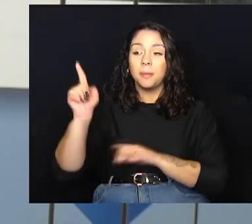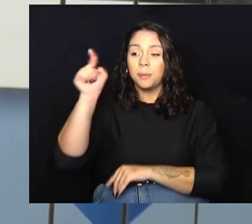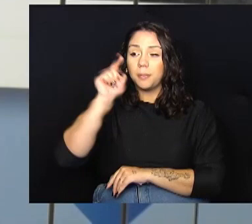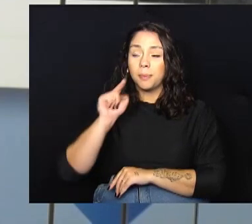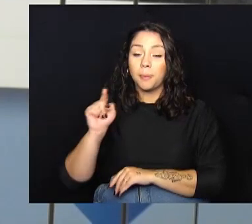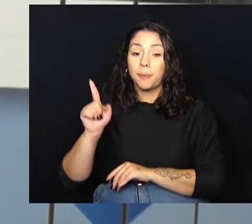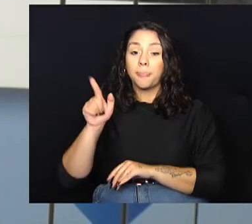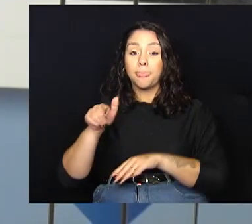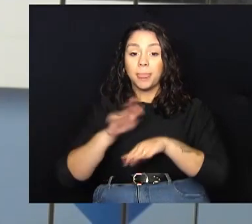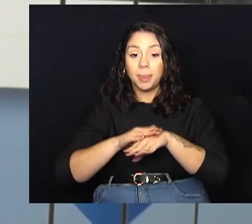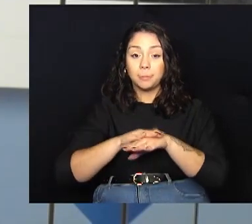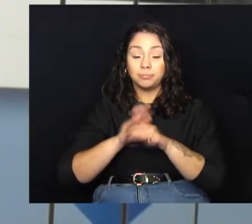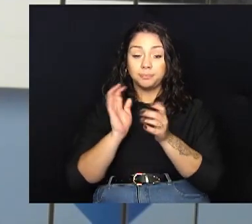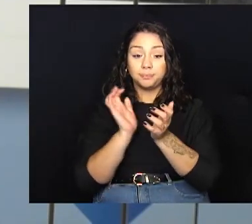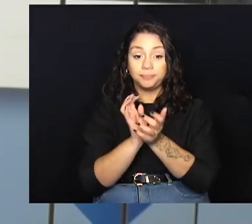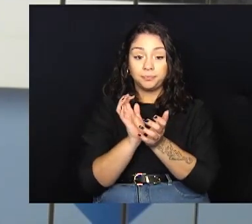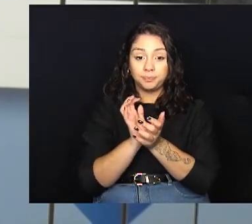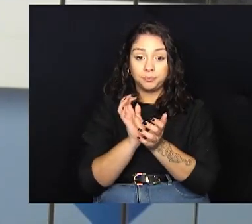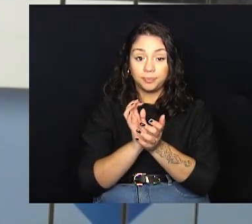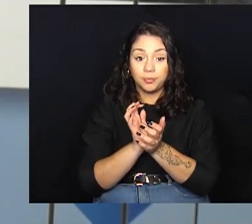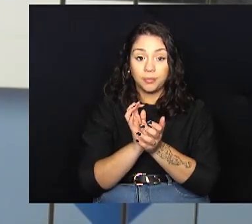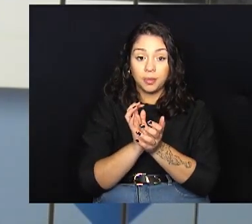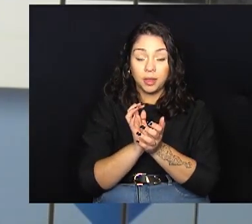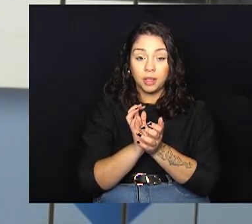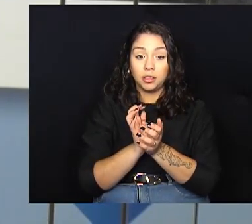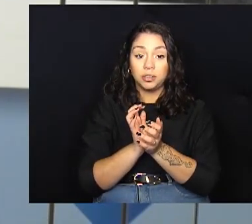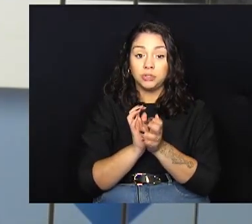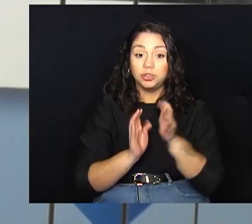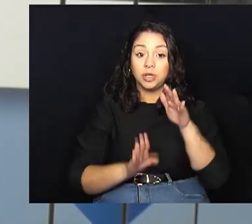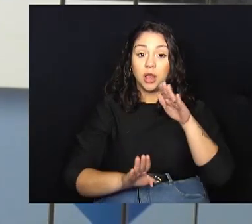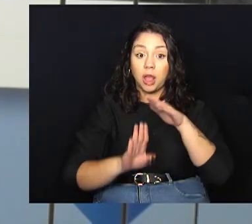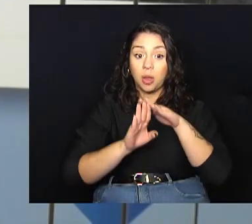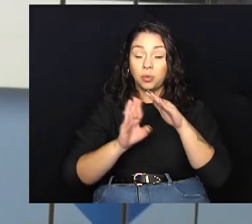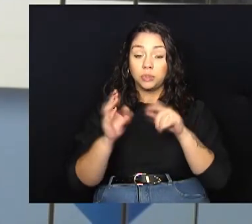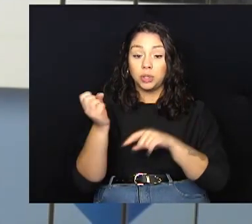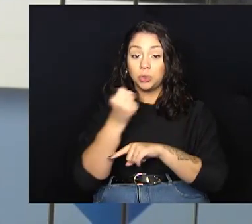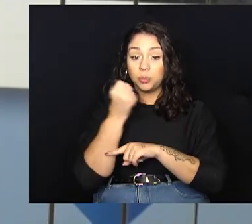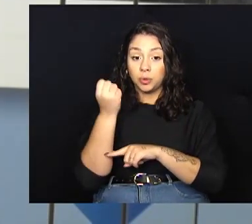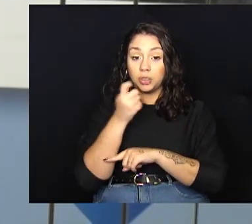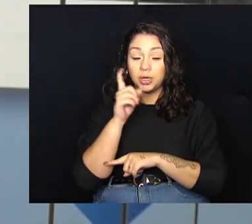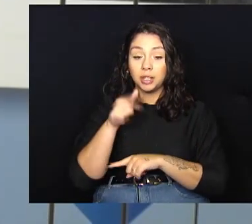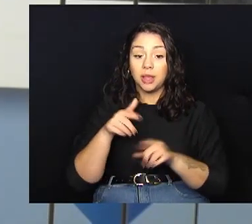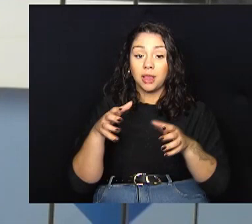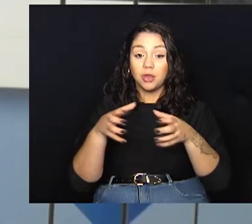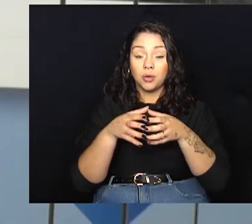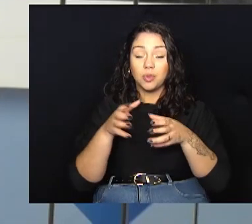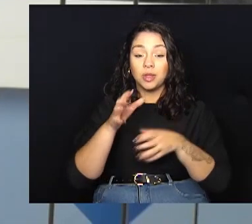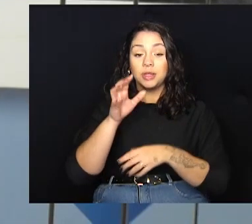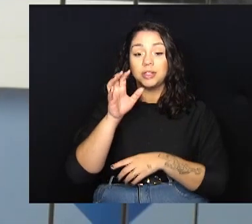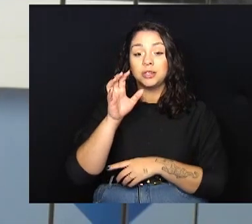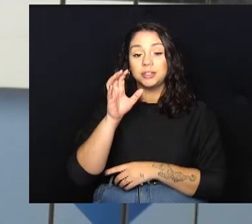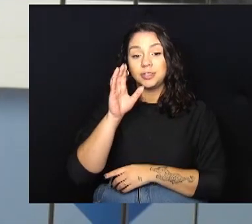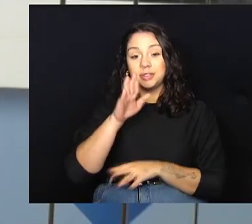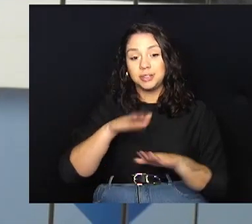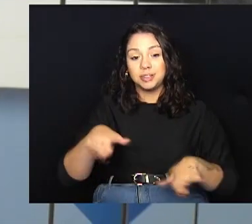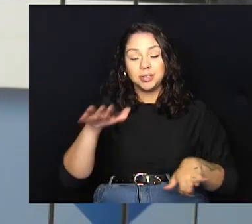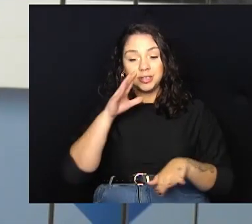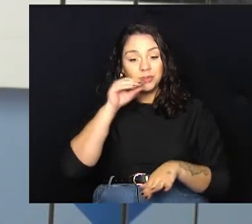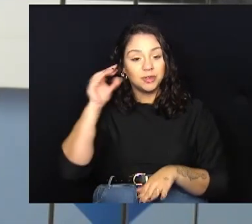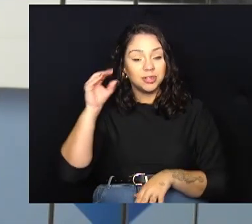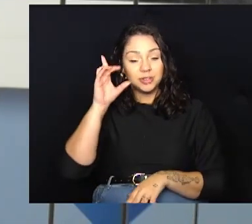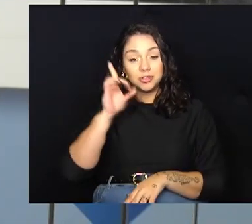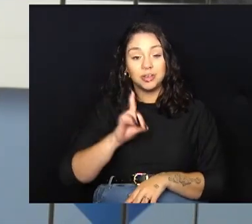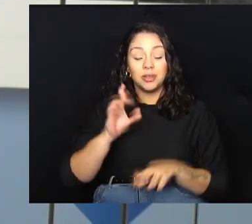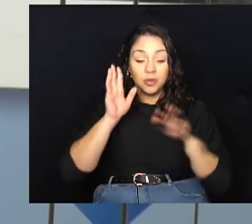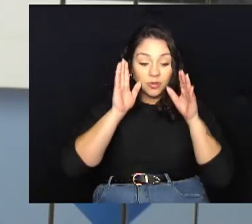da comissão de alta complexidade do Conselho Municipal dos Direitos da Criança e do Adolescente aqui em Campinas e foi voltado aos